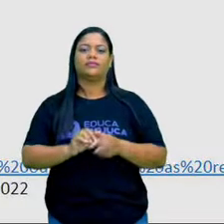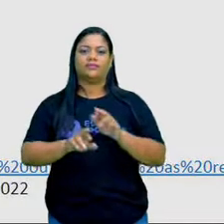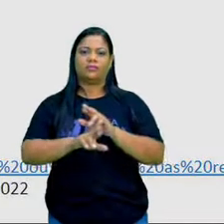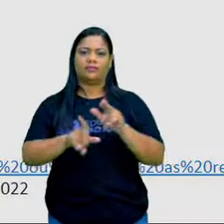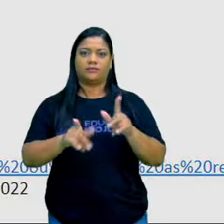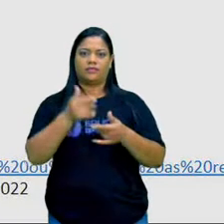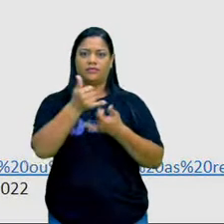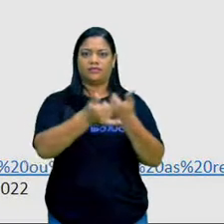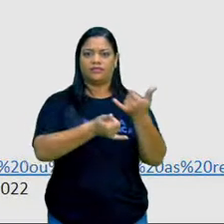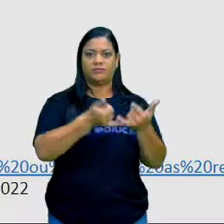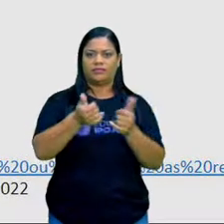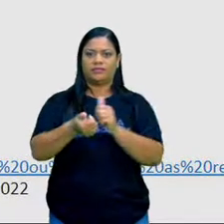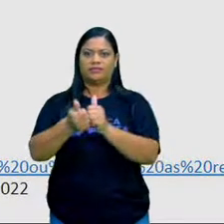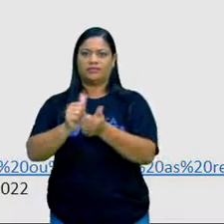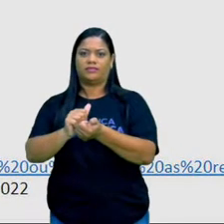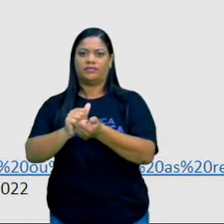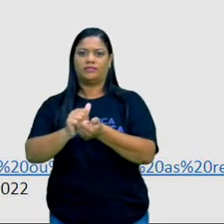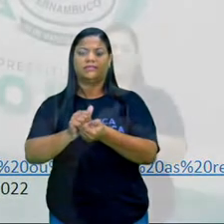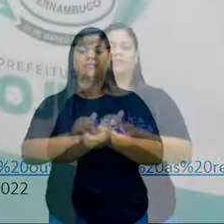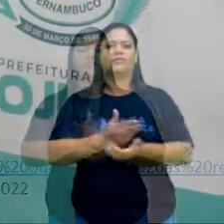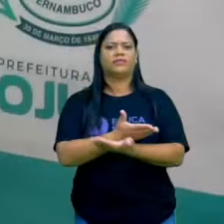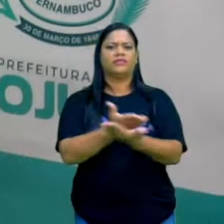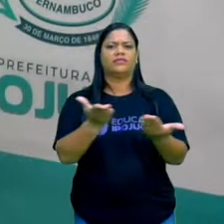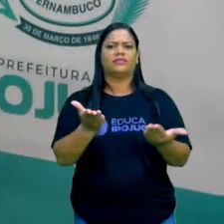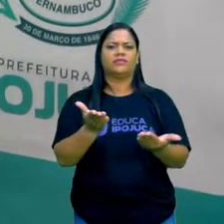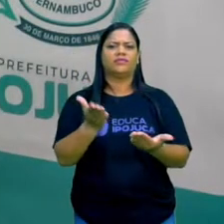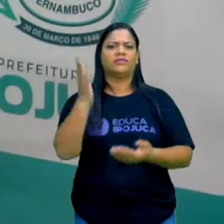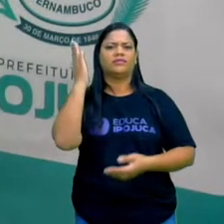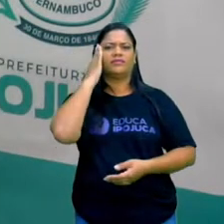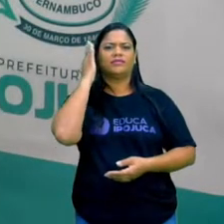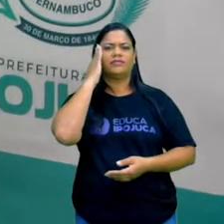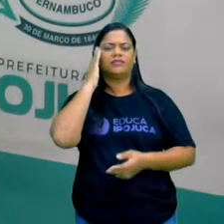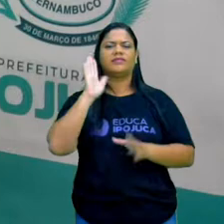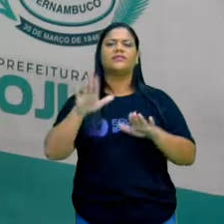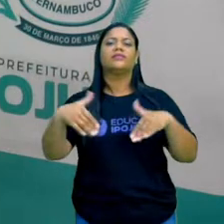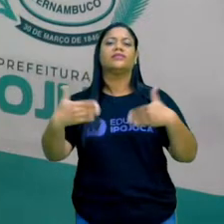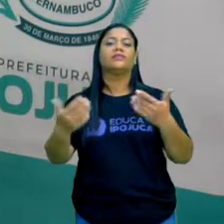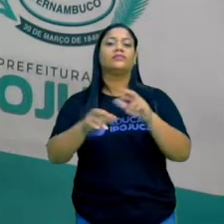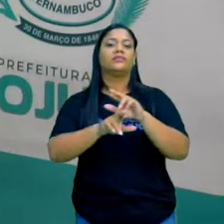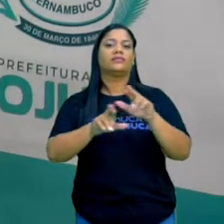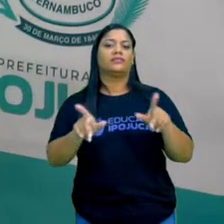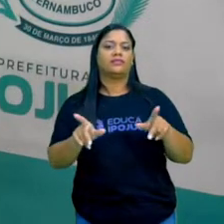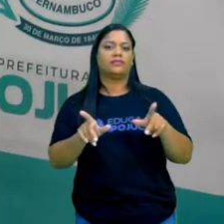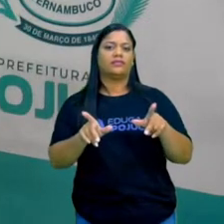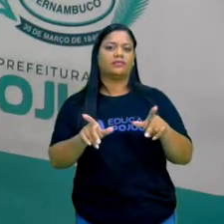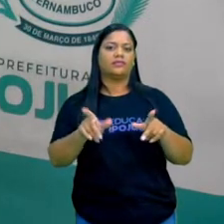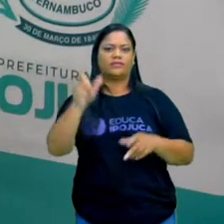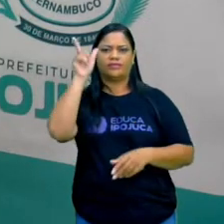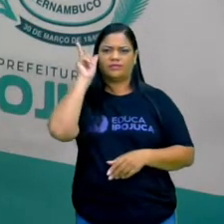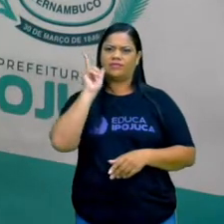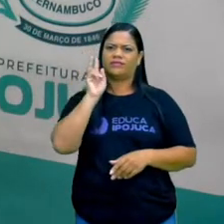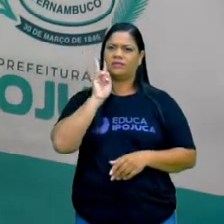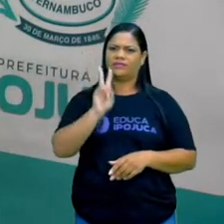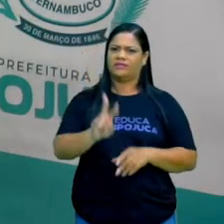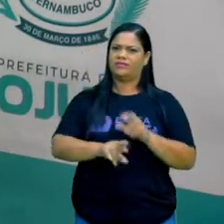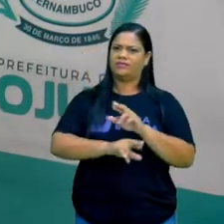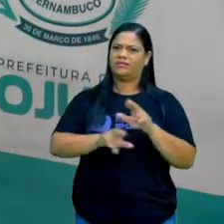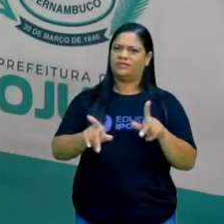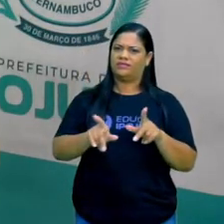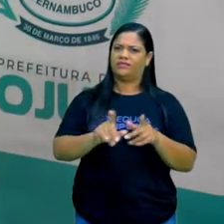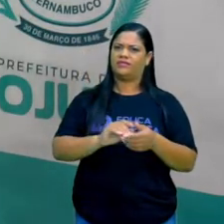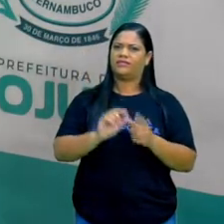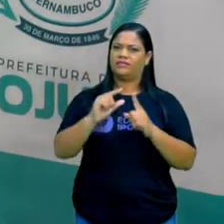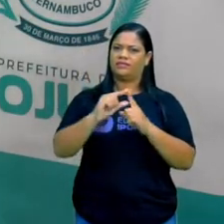Diferença entre jogo e esporte. E vocês, o que é que vocês acham? Que diferença é essa? Consegue ver alguma diferença entre jogo e